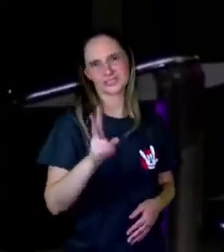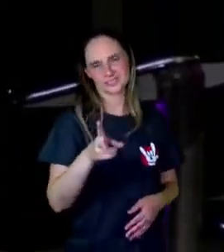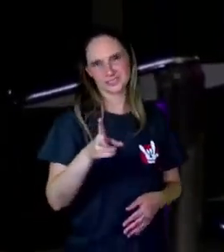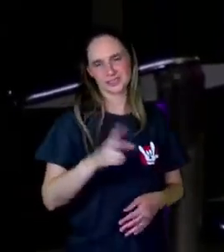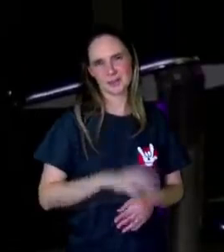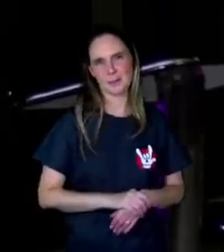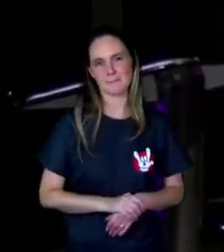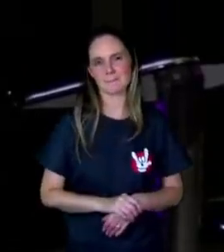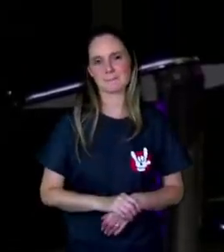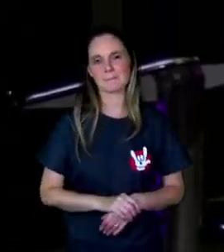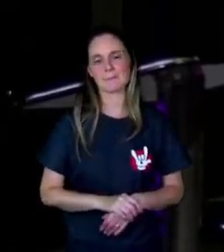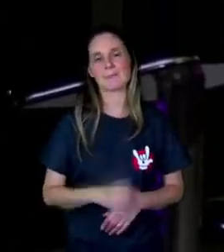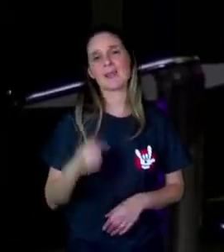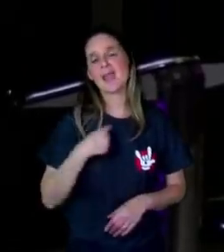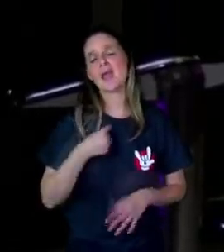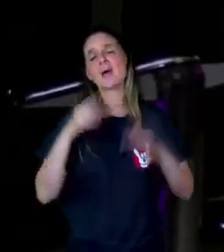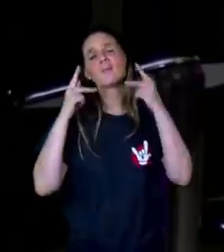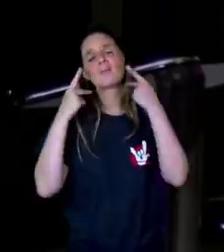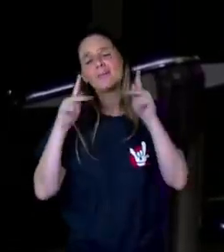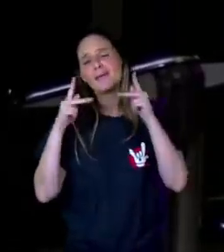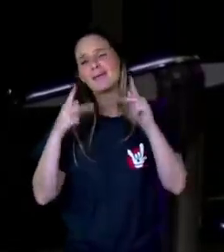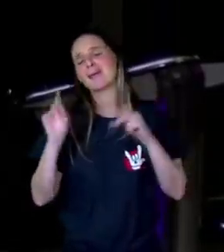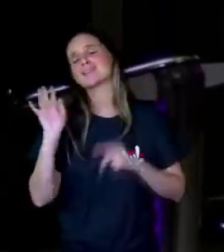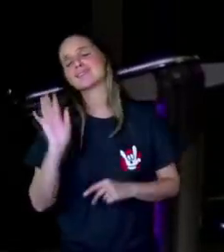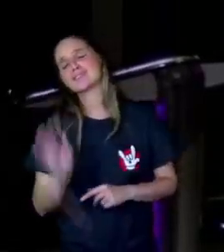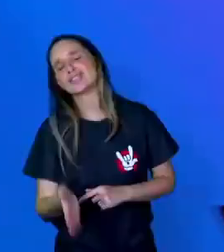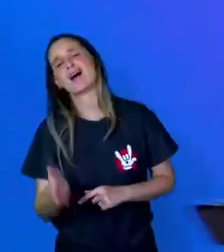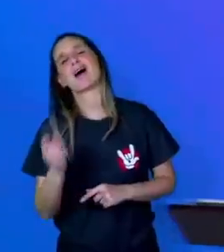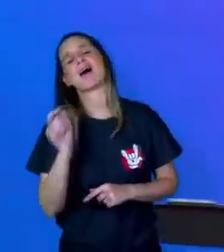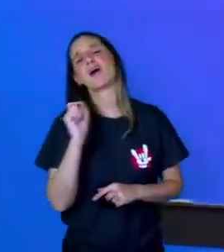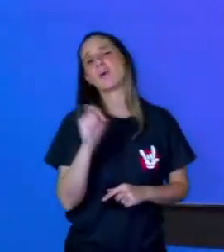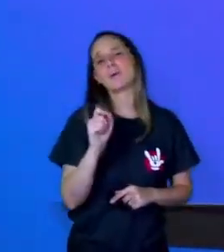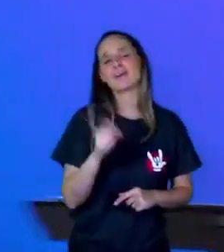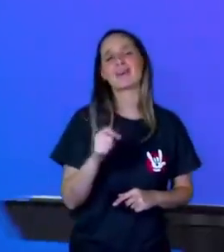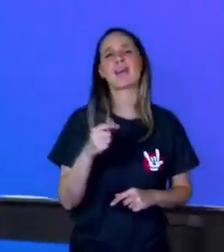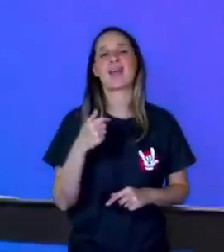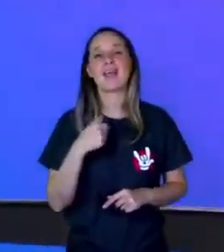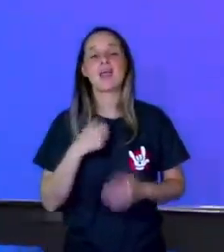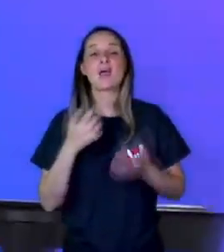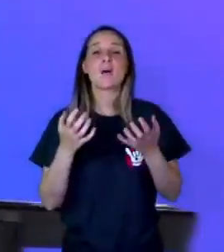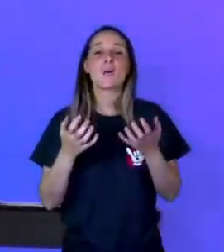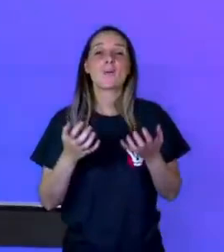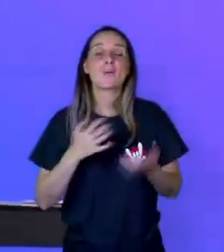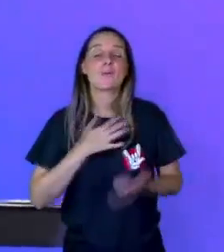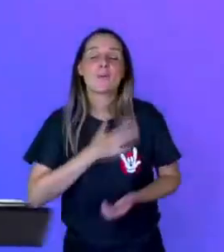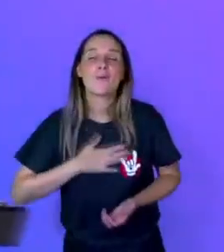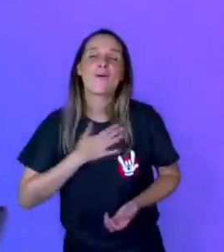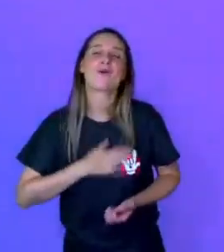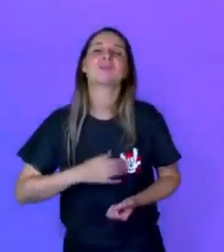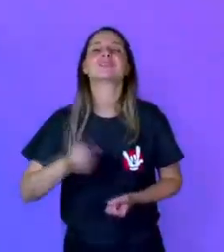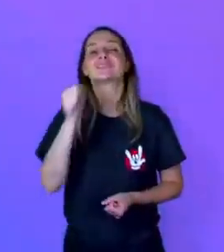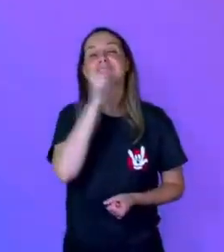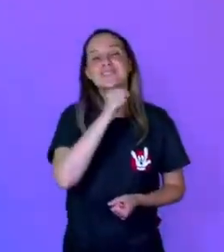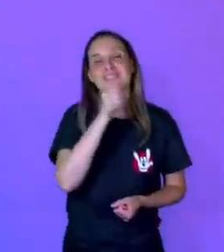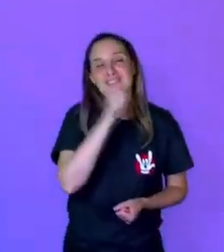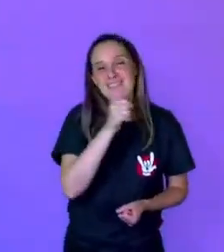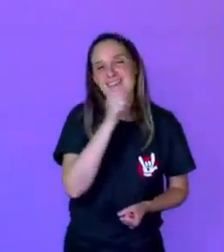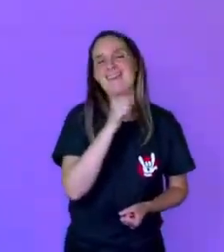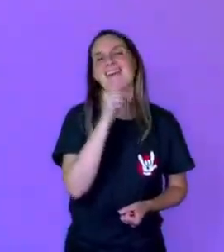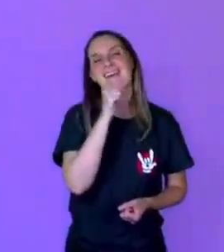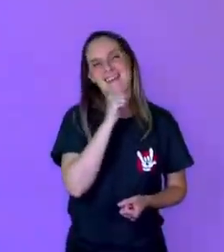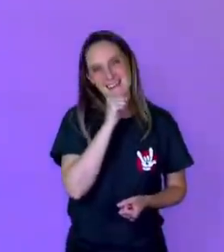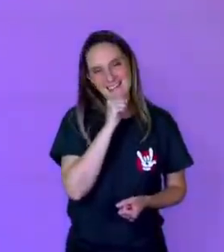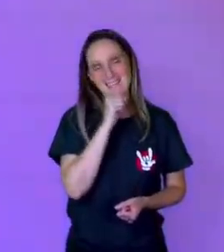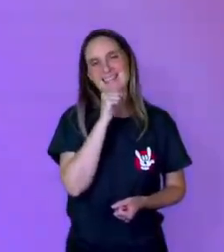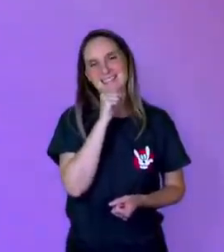Vocês já me ouviram pregar algumas vezes aqui na casa? E cara, eu sou fã dos anciãos. Meus heróis não